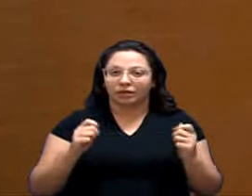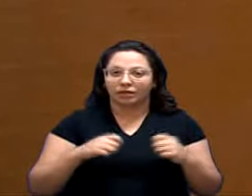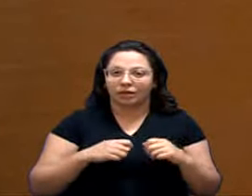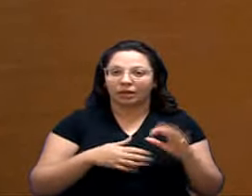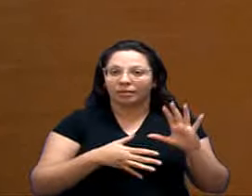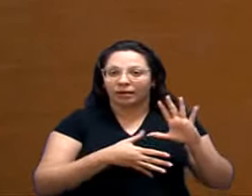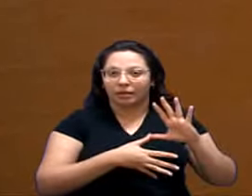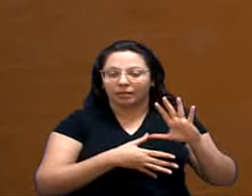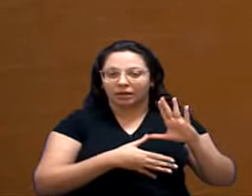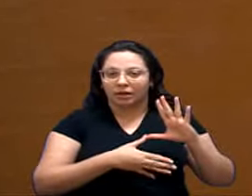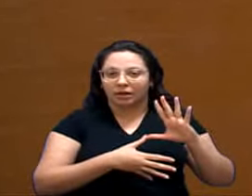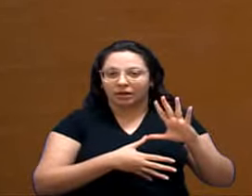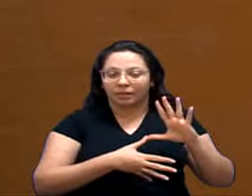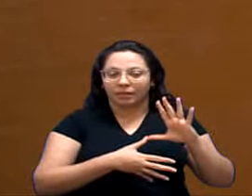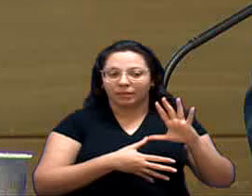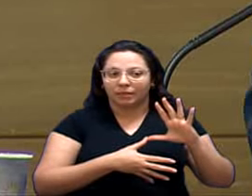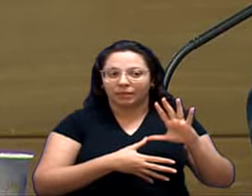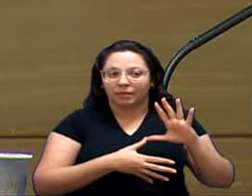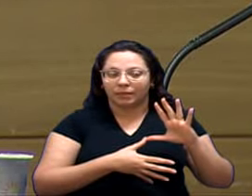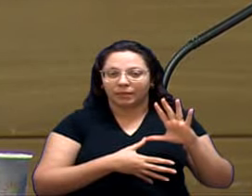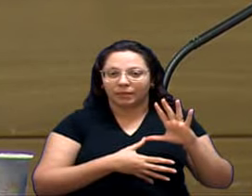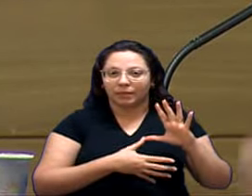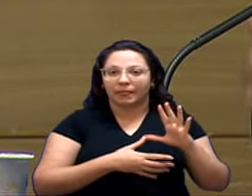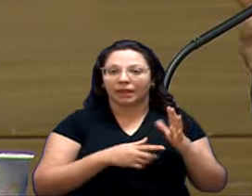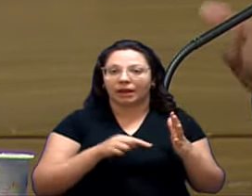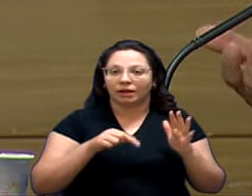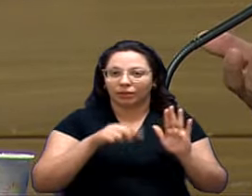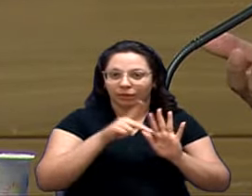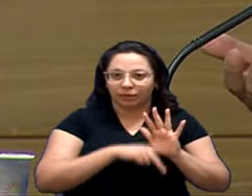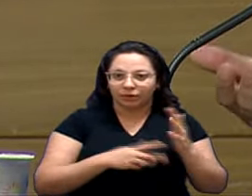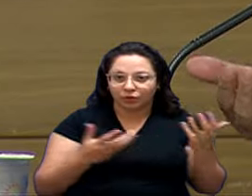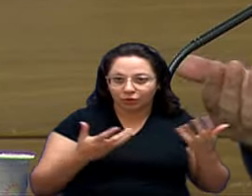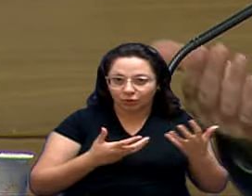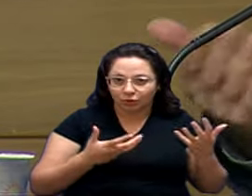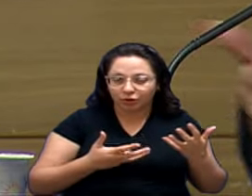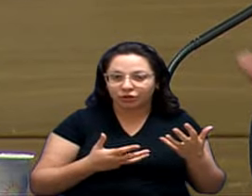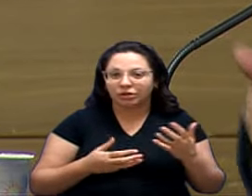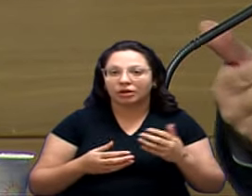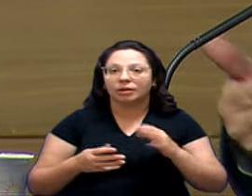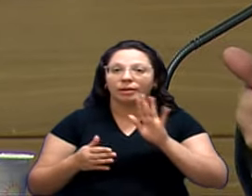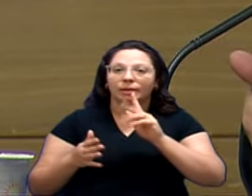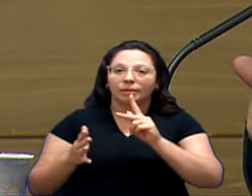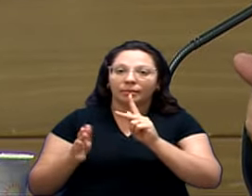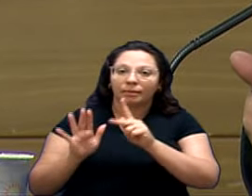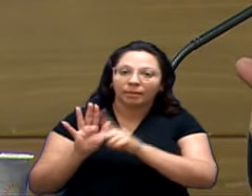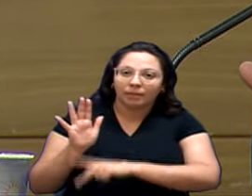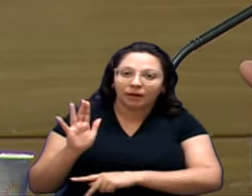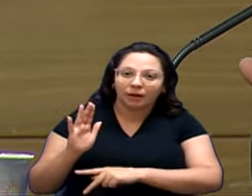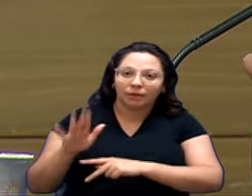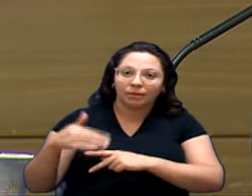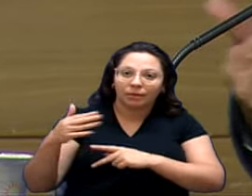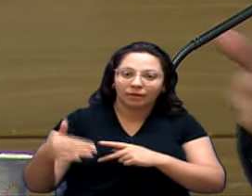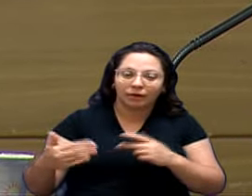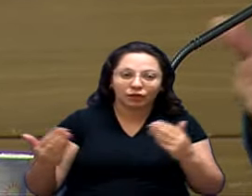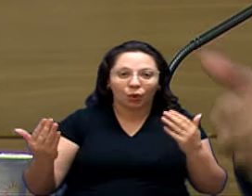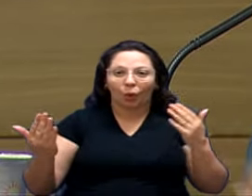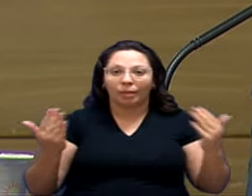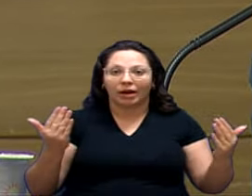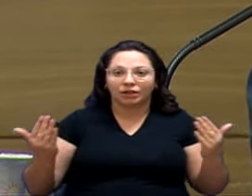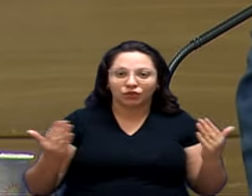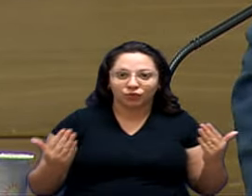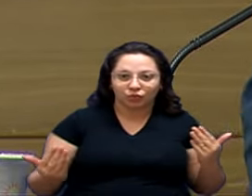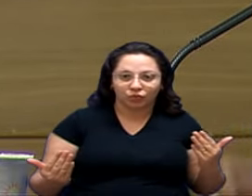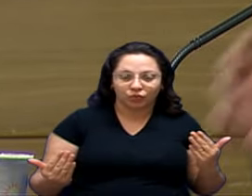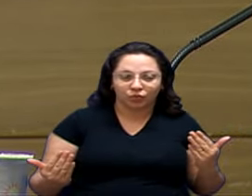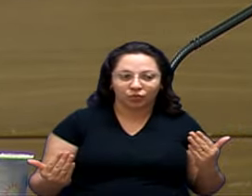de ter o mapa do do plano vigente e a da proposta com as as indicações de